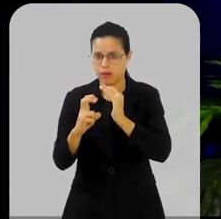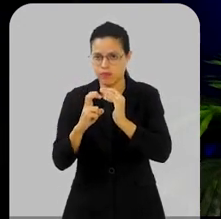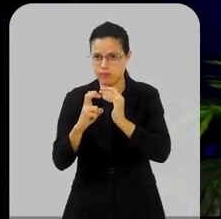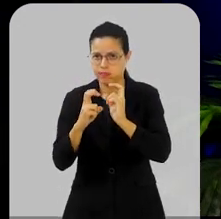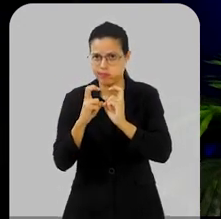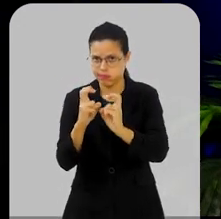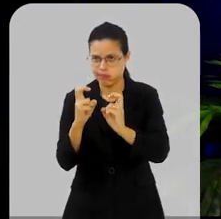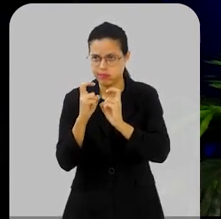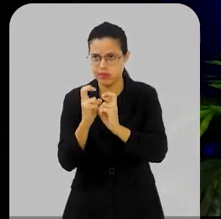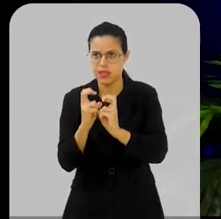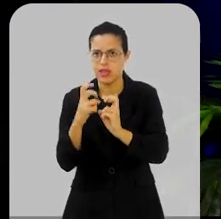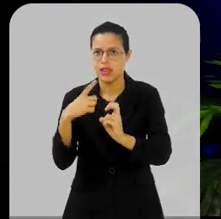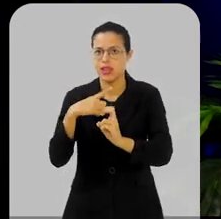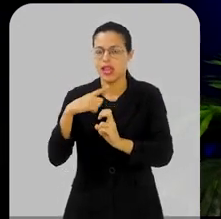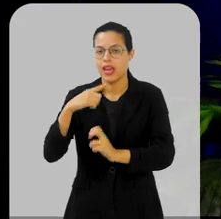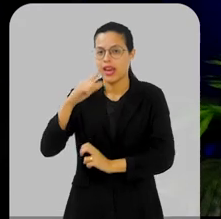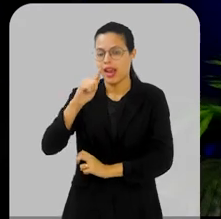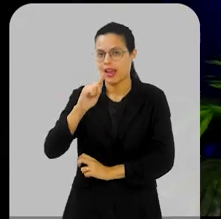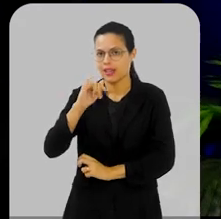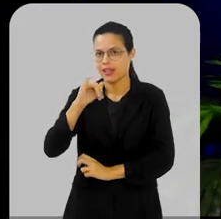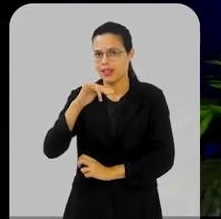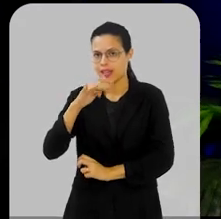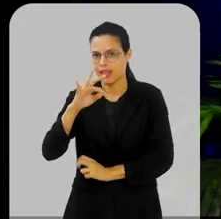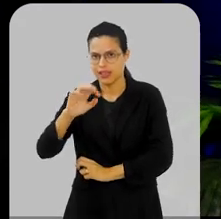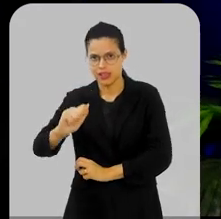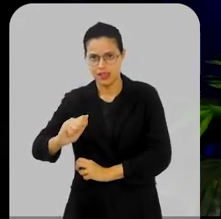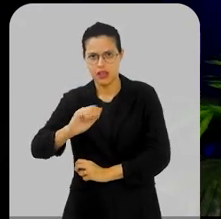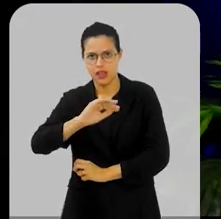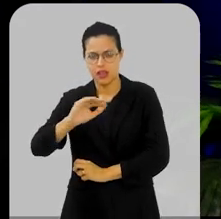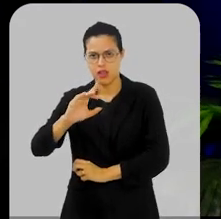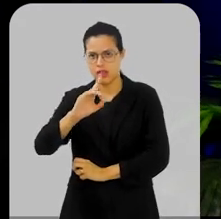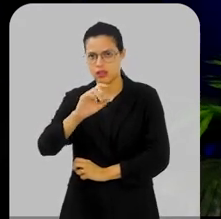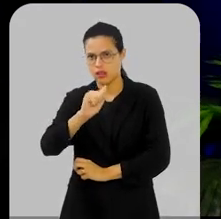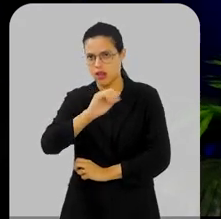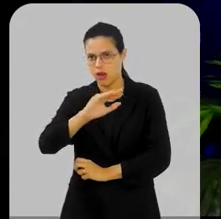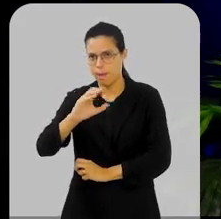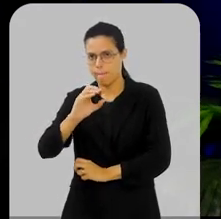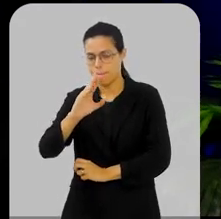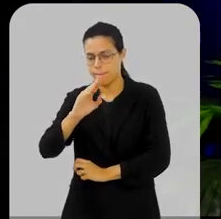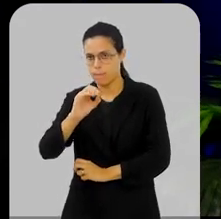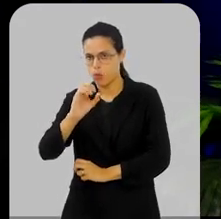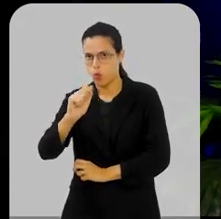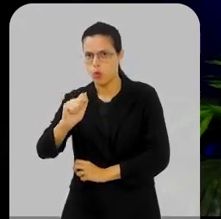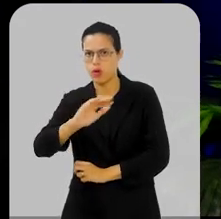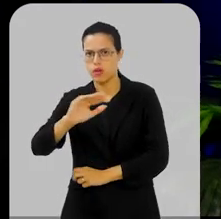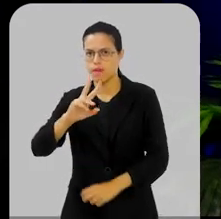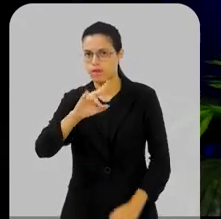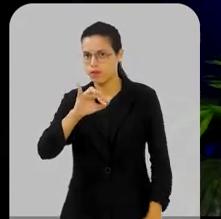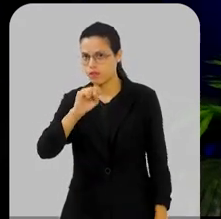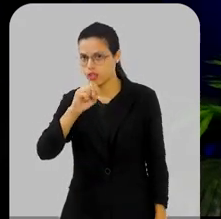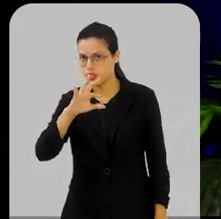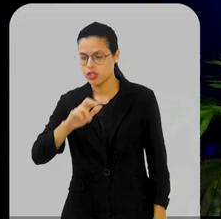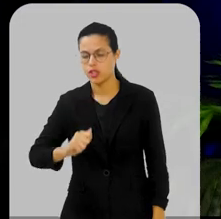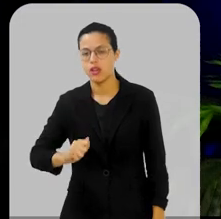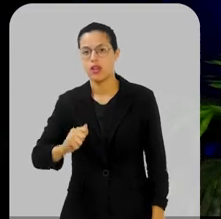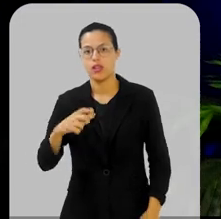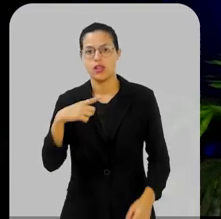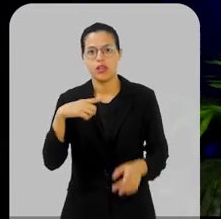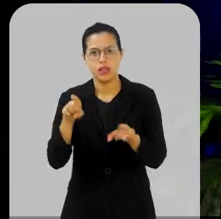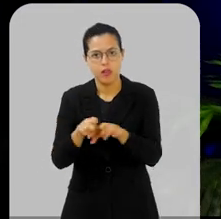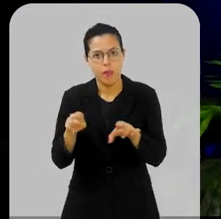tem toda a nossa Quinta da Boa Vista, né? Você tem pertinho o estádio do